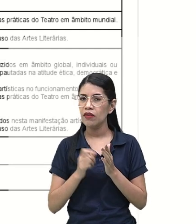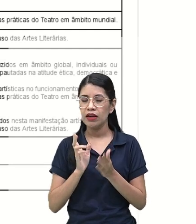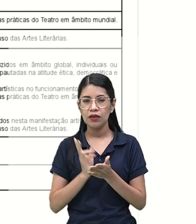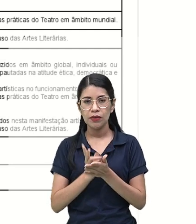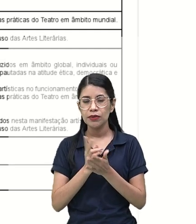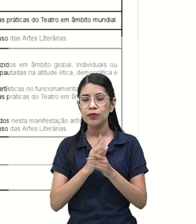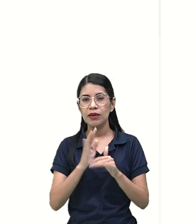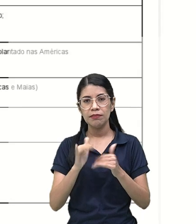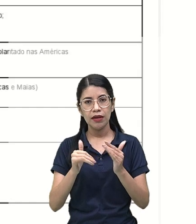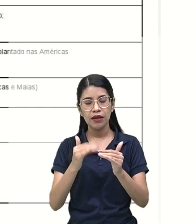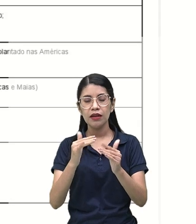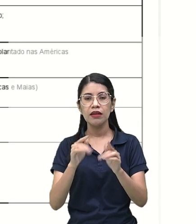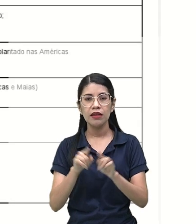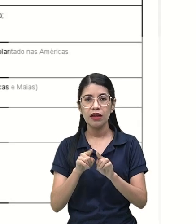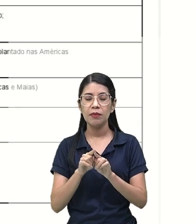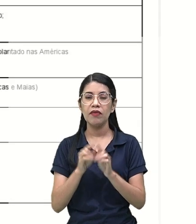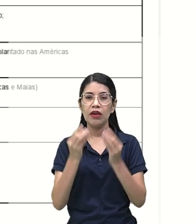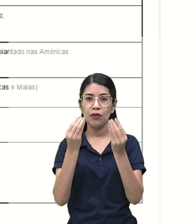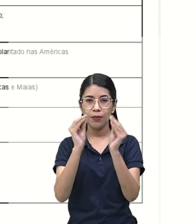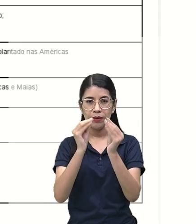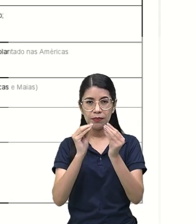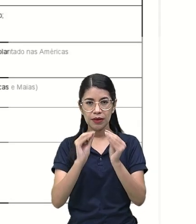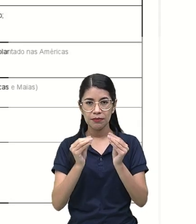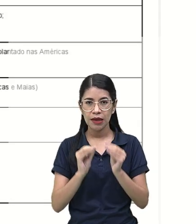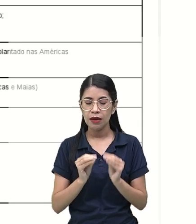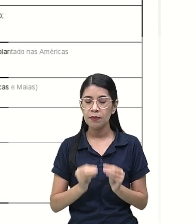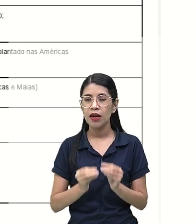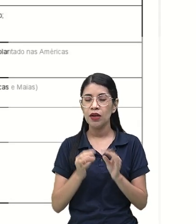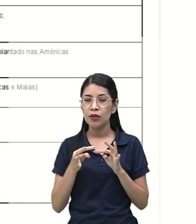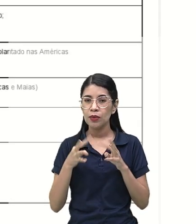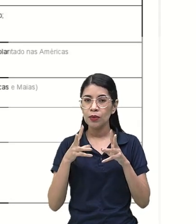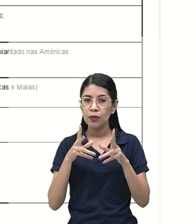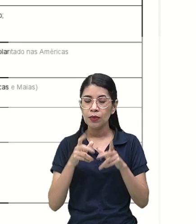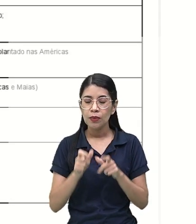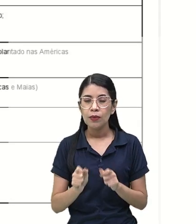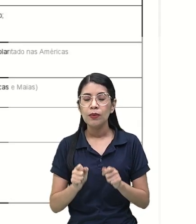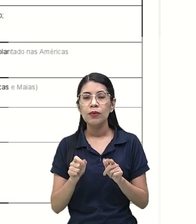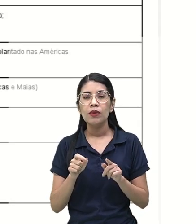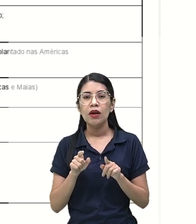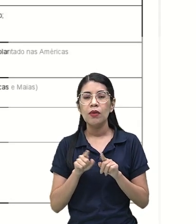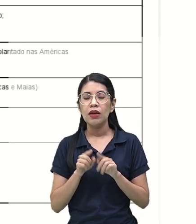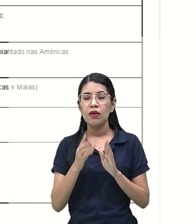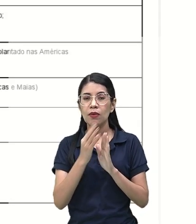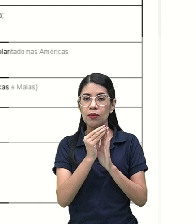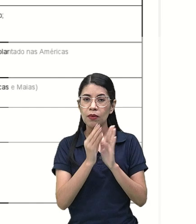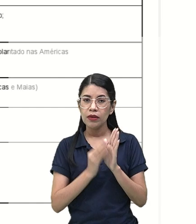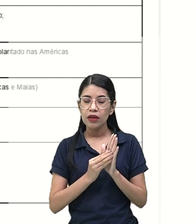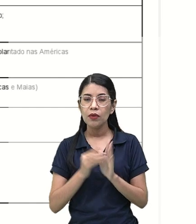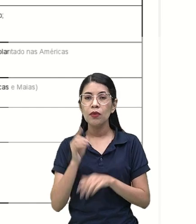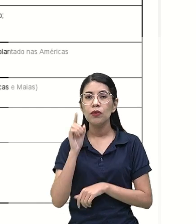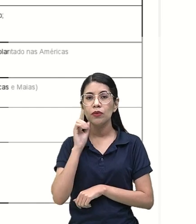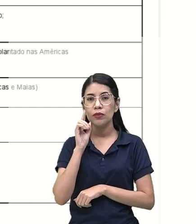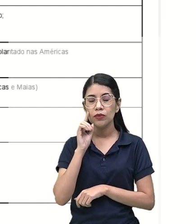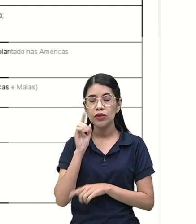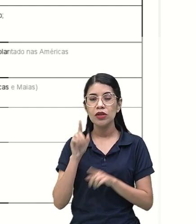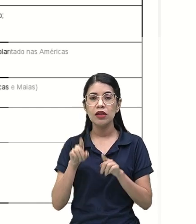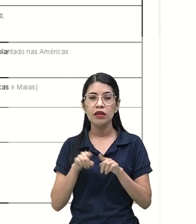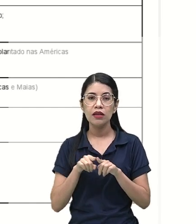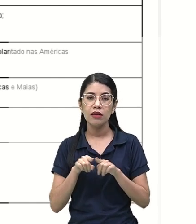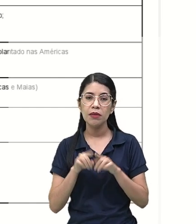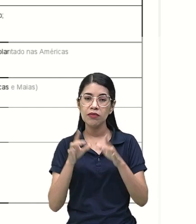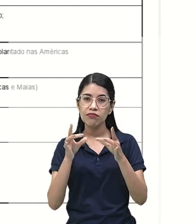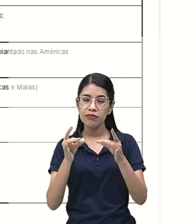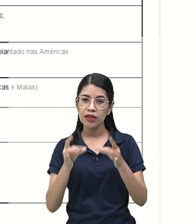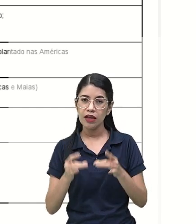vocês vão estar preenchendo todo o seu campo ali de conteúdos, de data, de aula, o